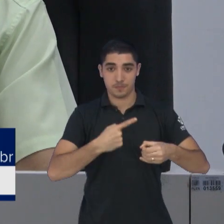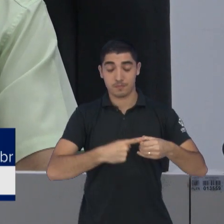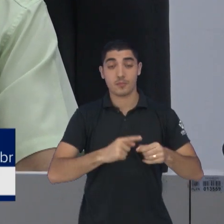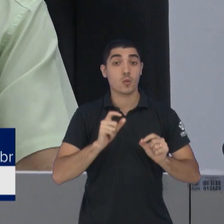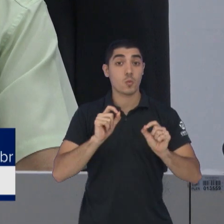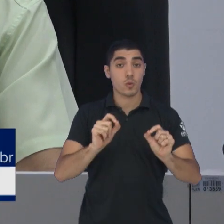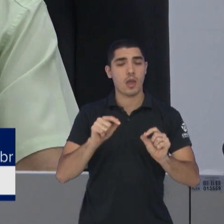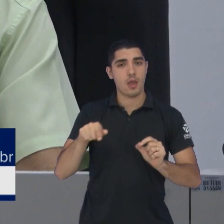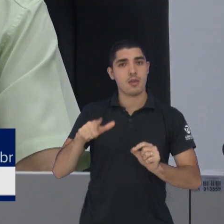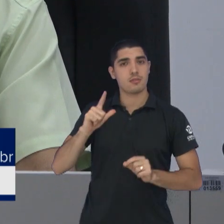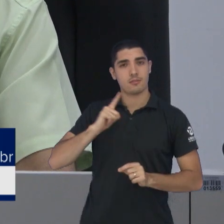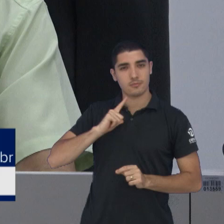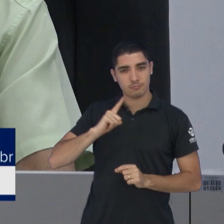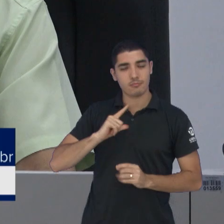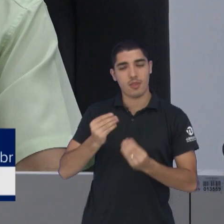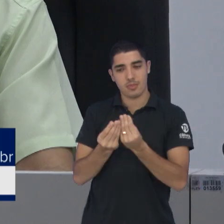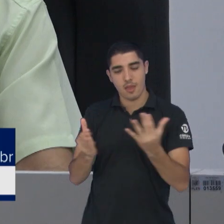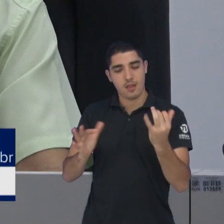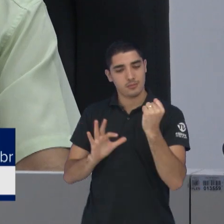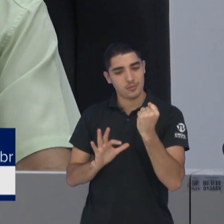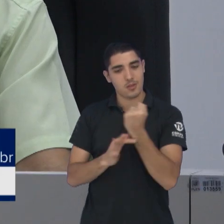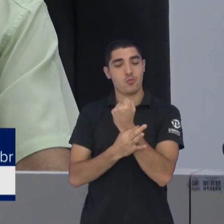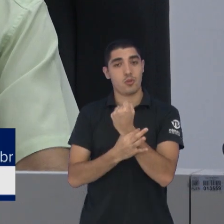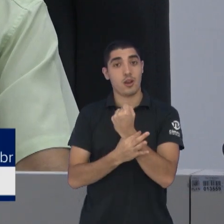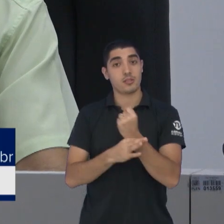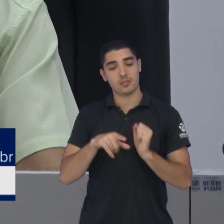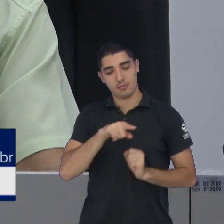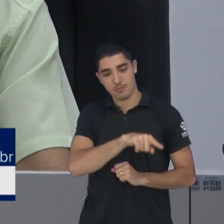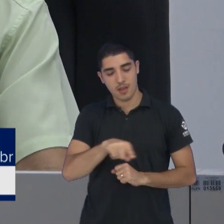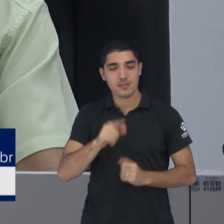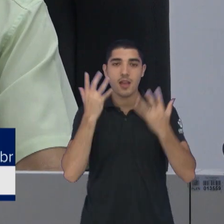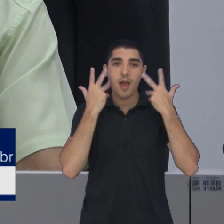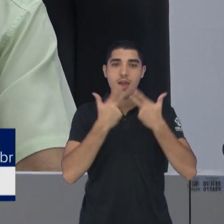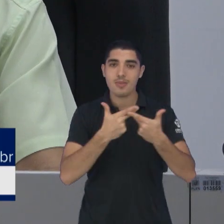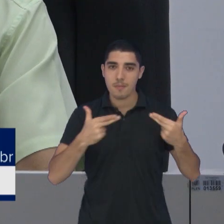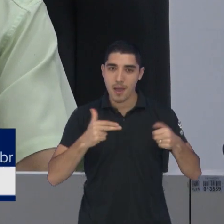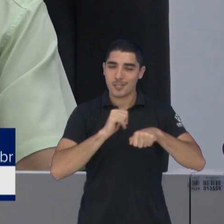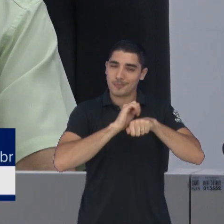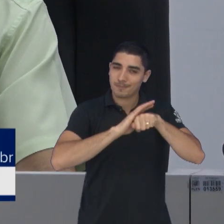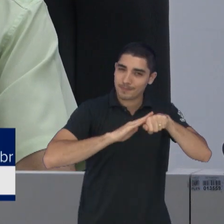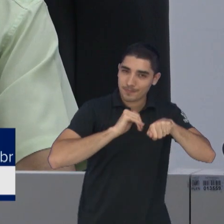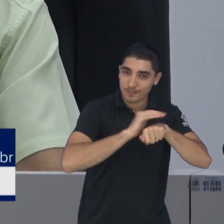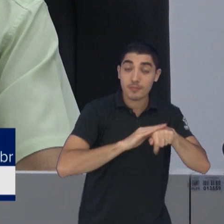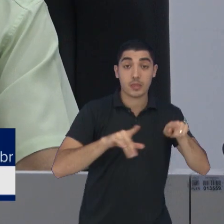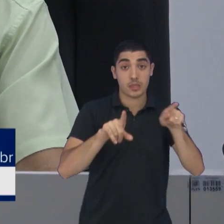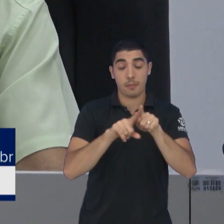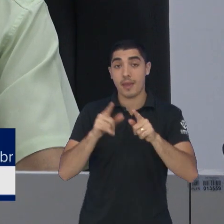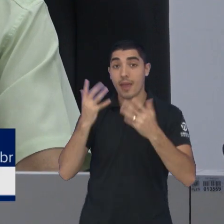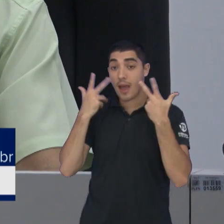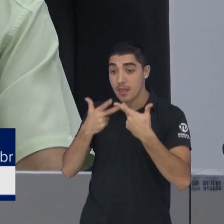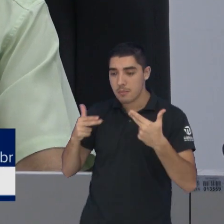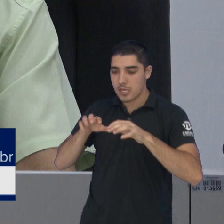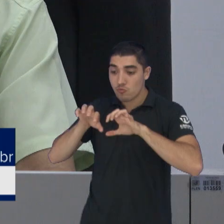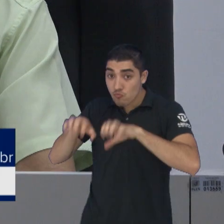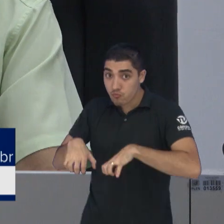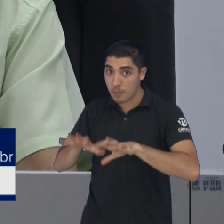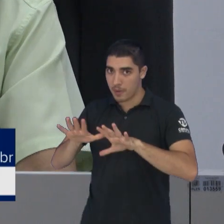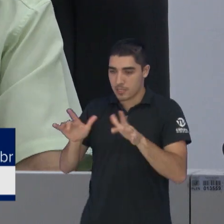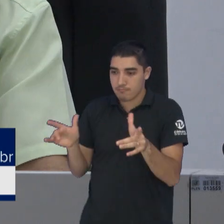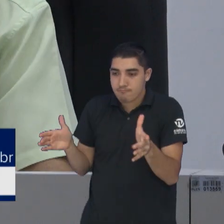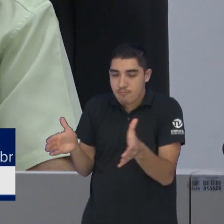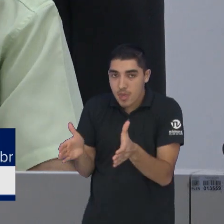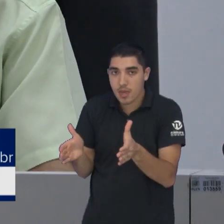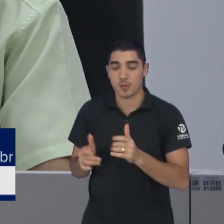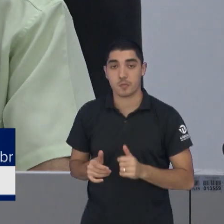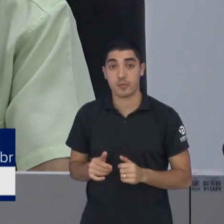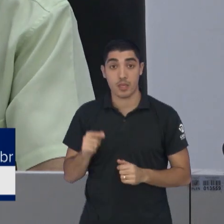disponham de mecanismo de segurança para a proteção de animais domésticos e silvestres de pequeno e médio porte. O rito